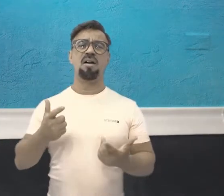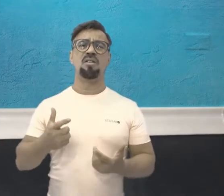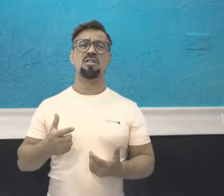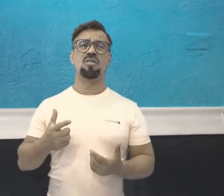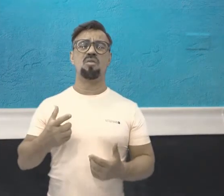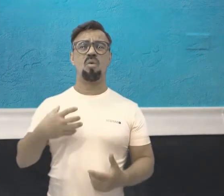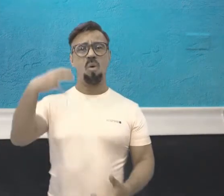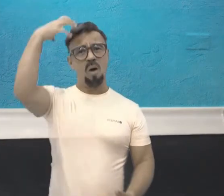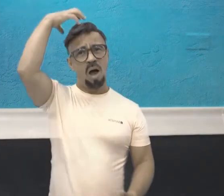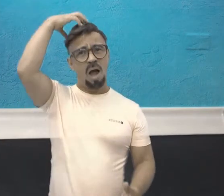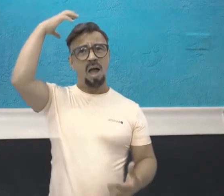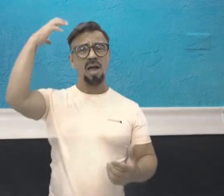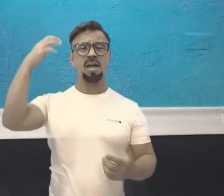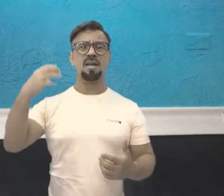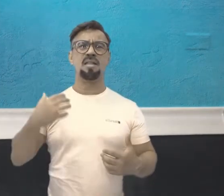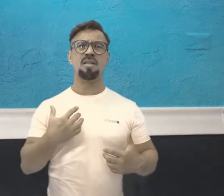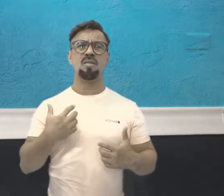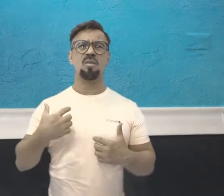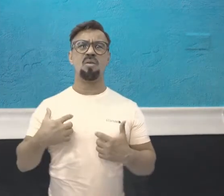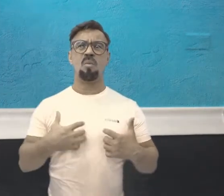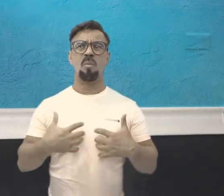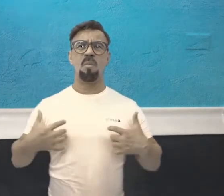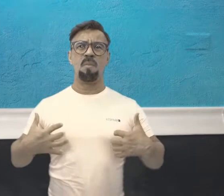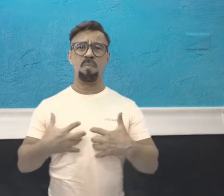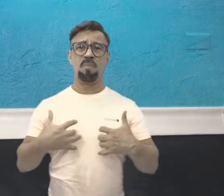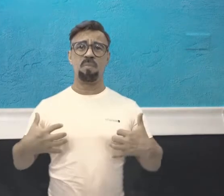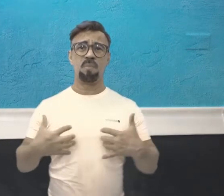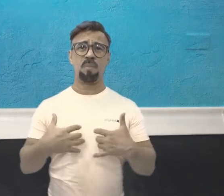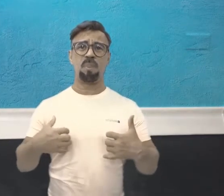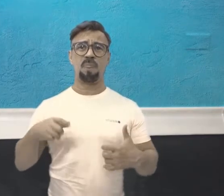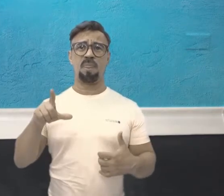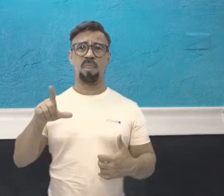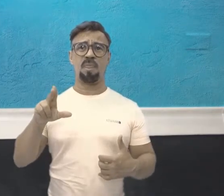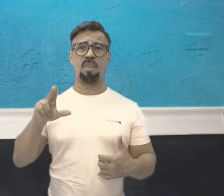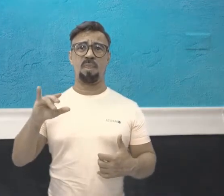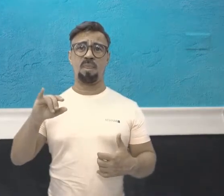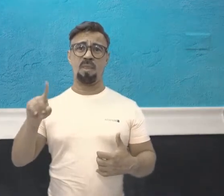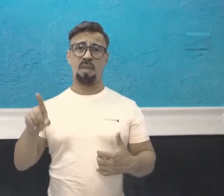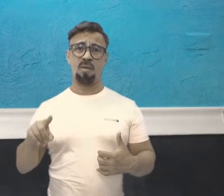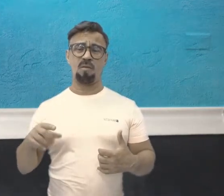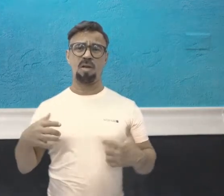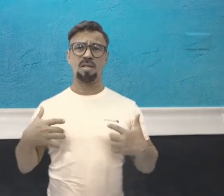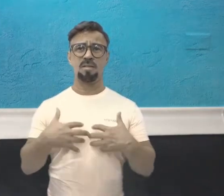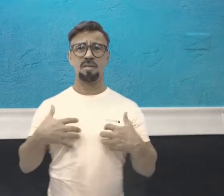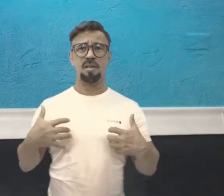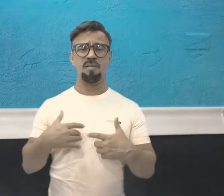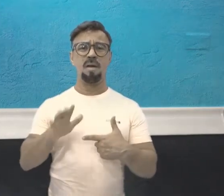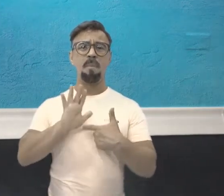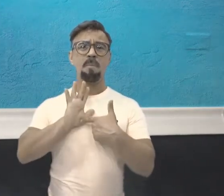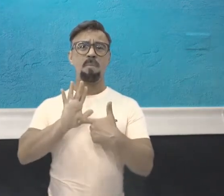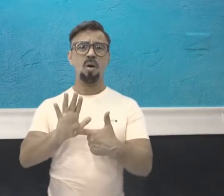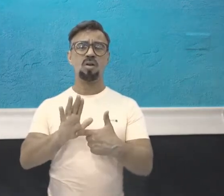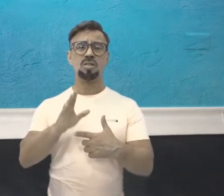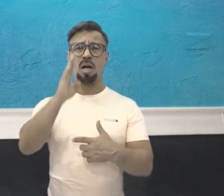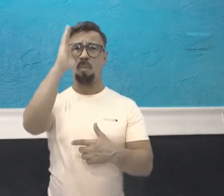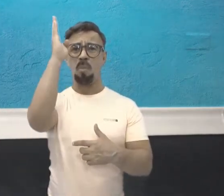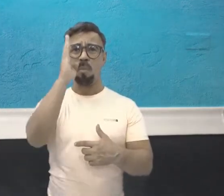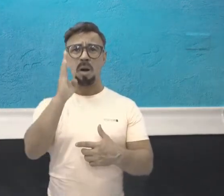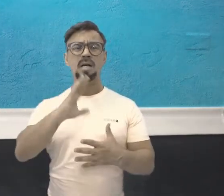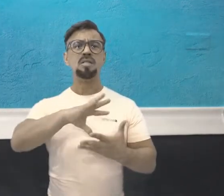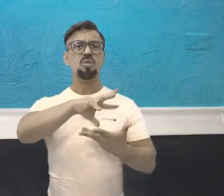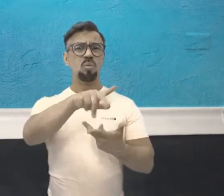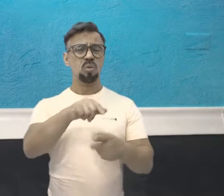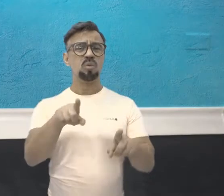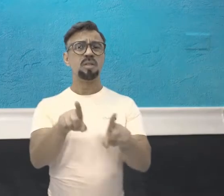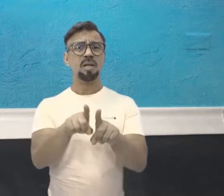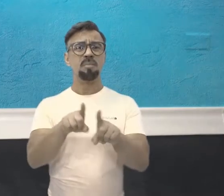nosso rei do baião que foi Luiz Gonzaga Luiz Gonzaga veio para mostrar para o Brasil e para o